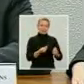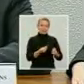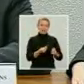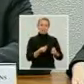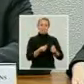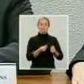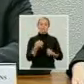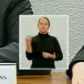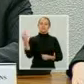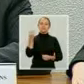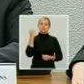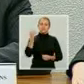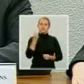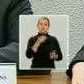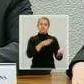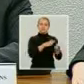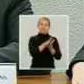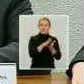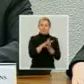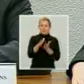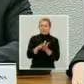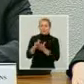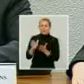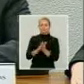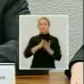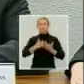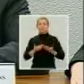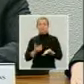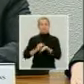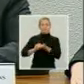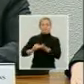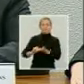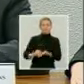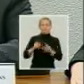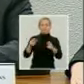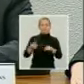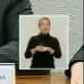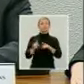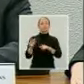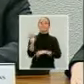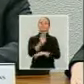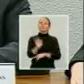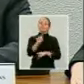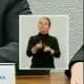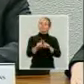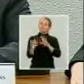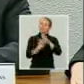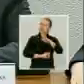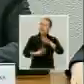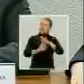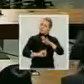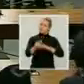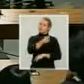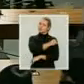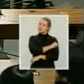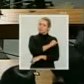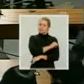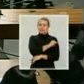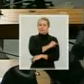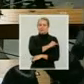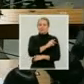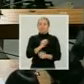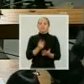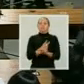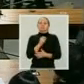respaldo para a produção do material em braile, como a Fundação Dorina Nowell e o Instituto Benjamin Constant. O que está